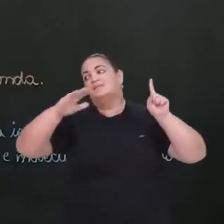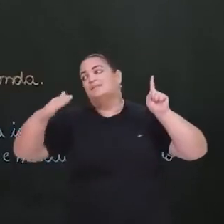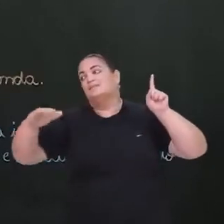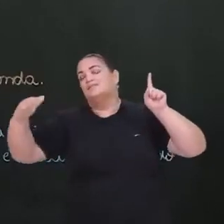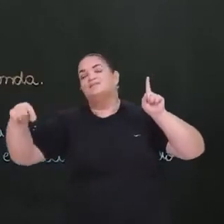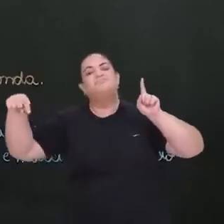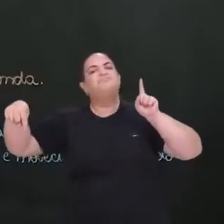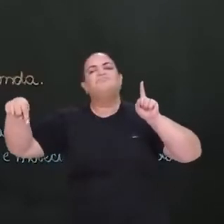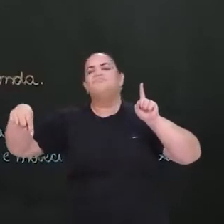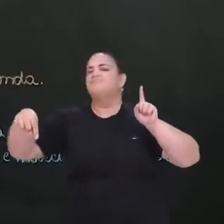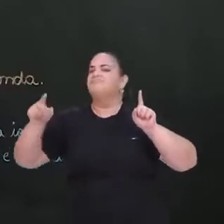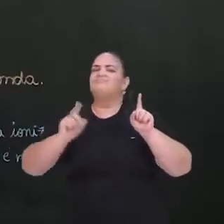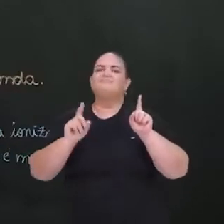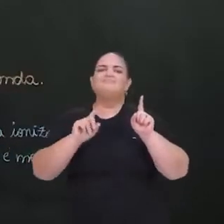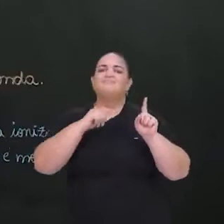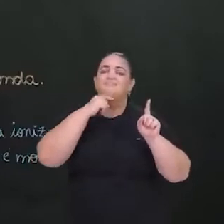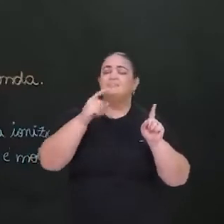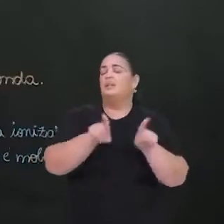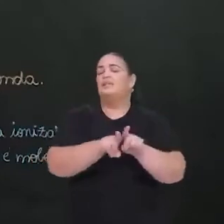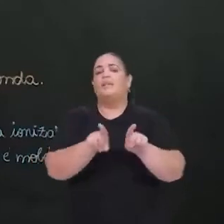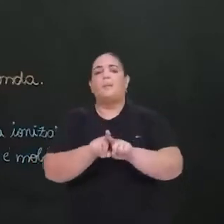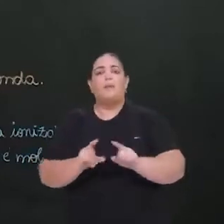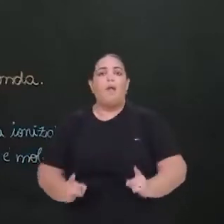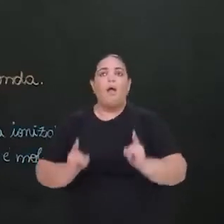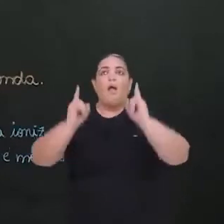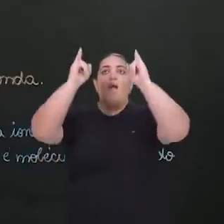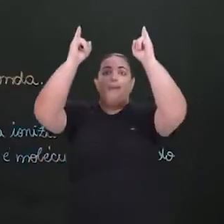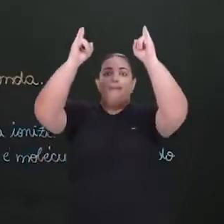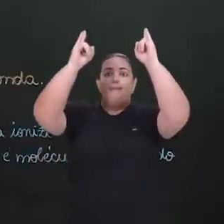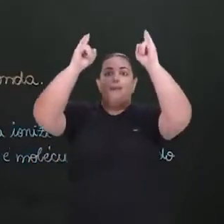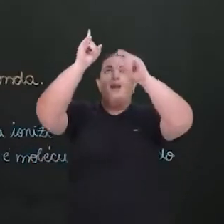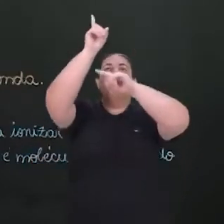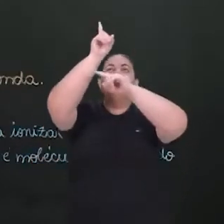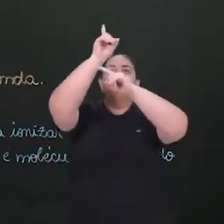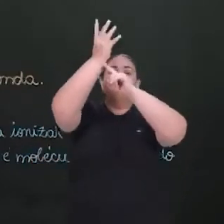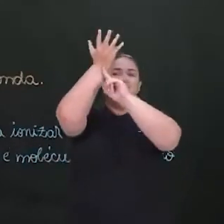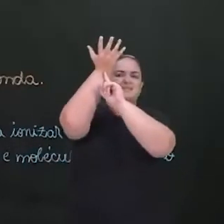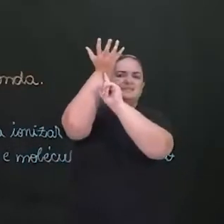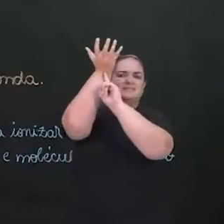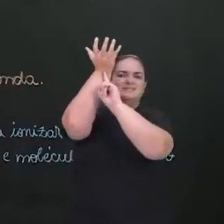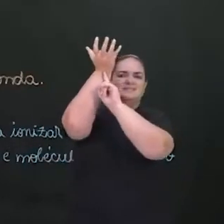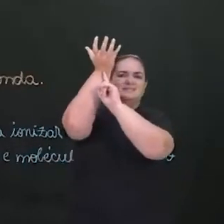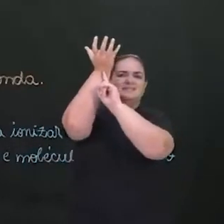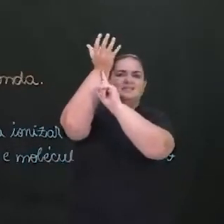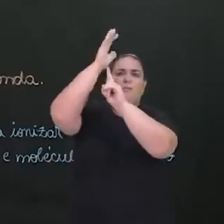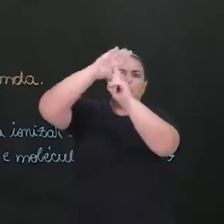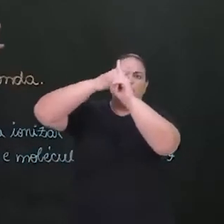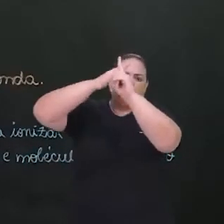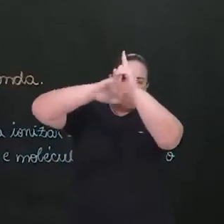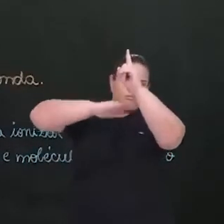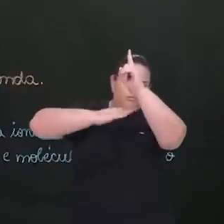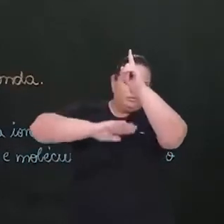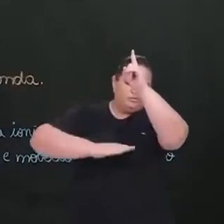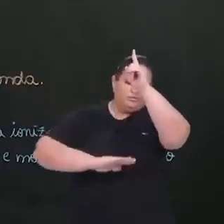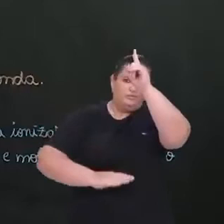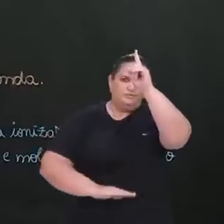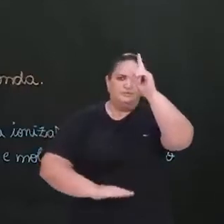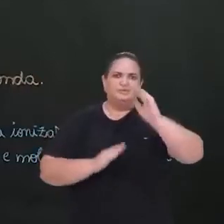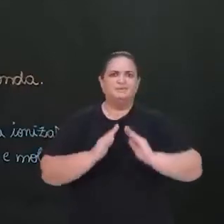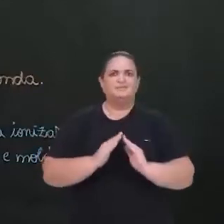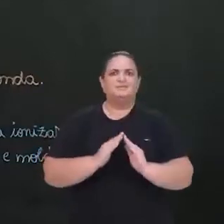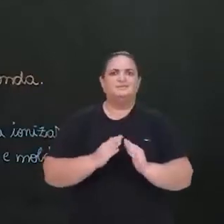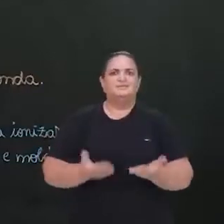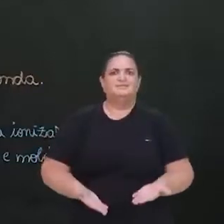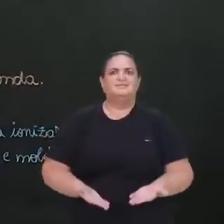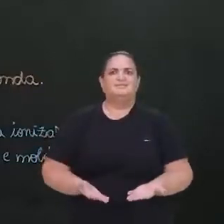você. TV, tem pessoas que moram em prédios, locais muito fechados, não consegue chegar naturalmente a onda lá